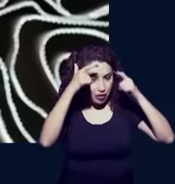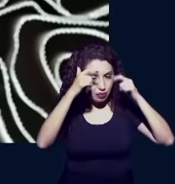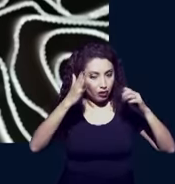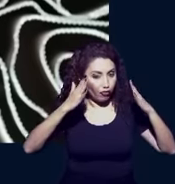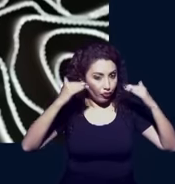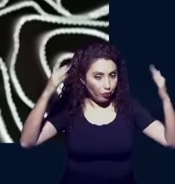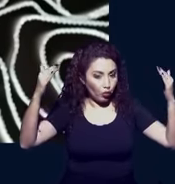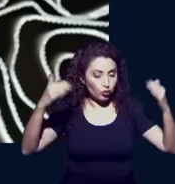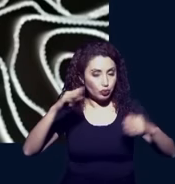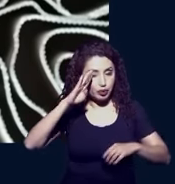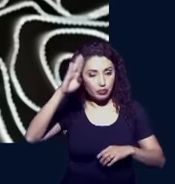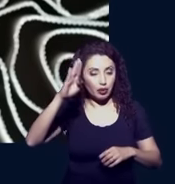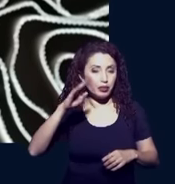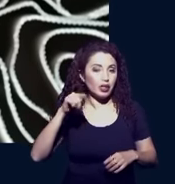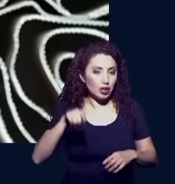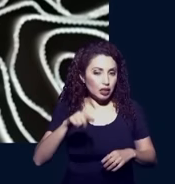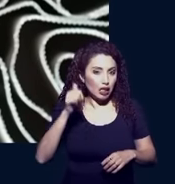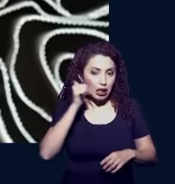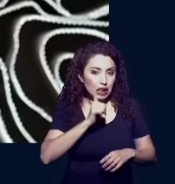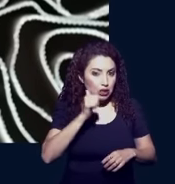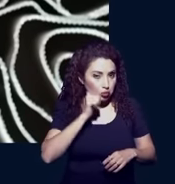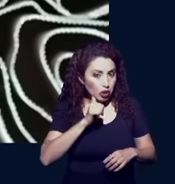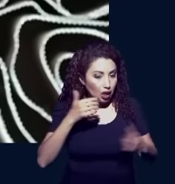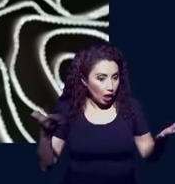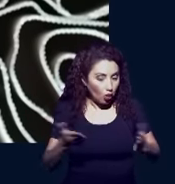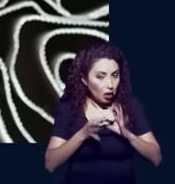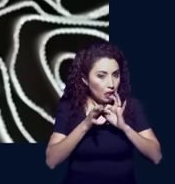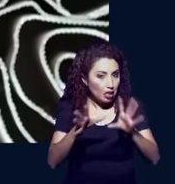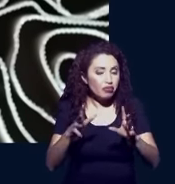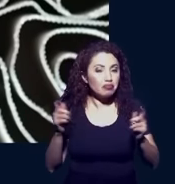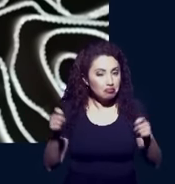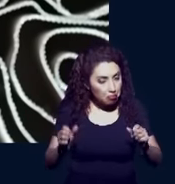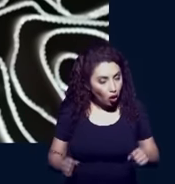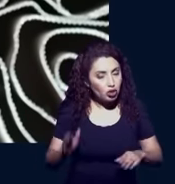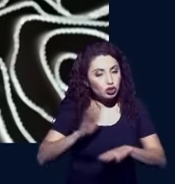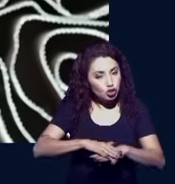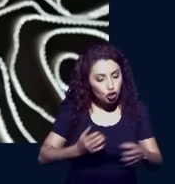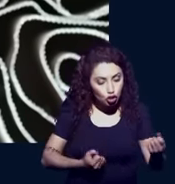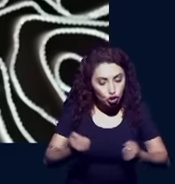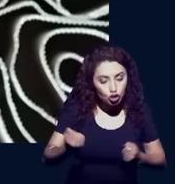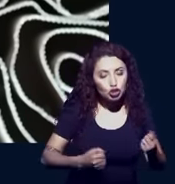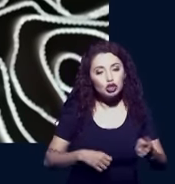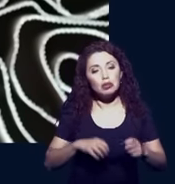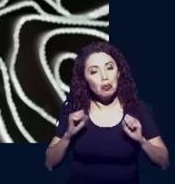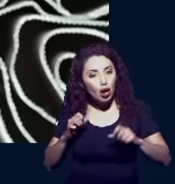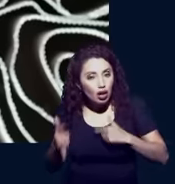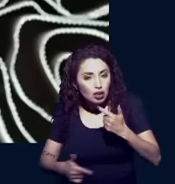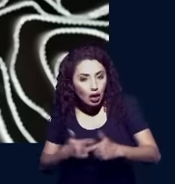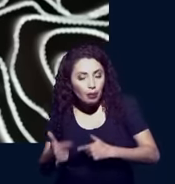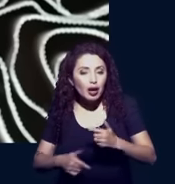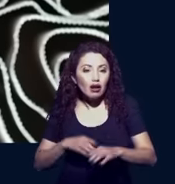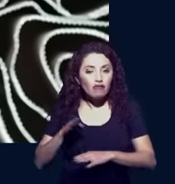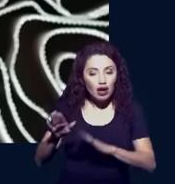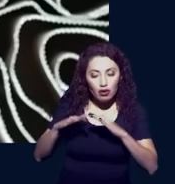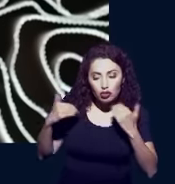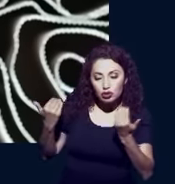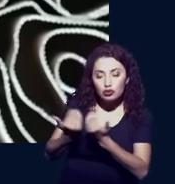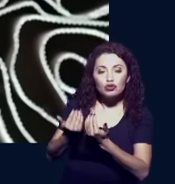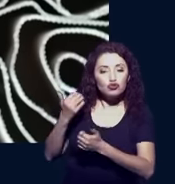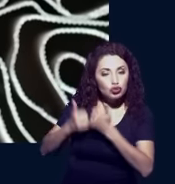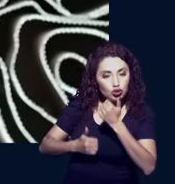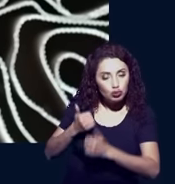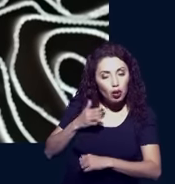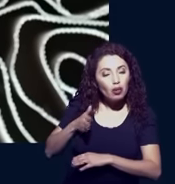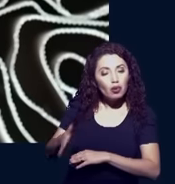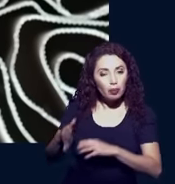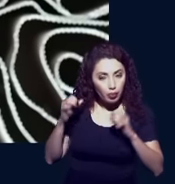mulheres que hoje dirigem trabalham vão a estádio de futebol então eu eu vejo eu eu procuro olhar o copo meio cheio desse ambiente